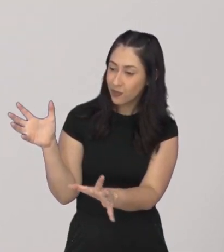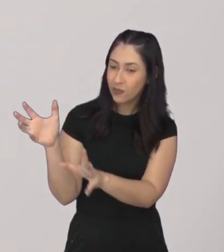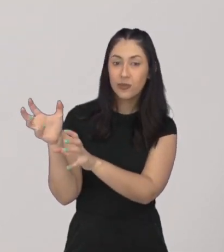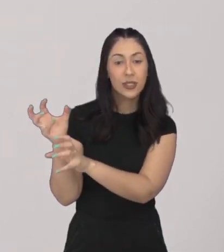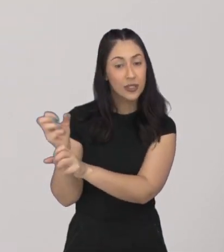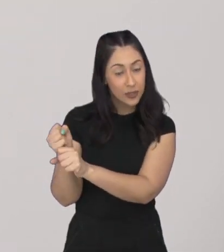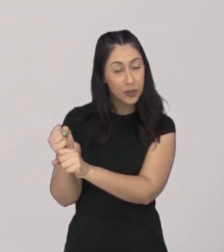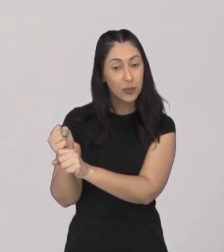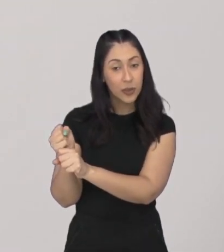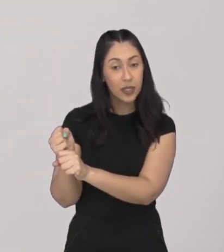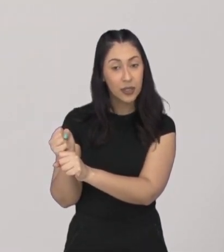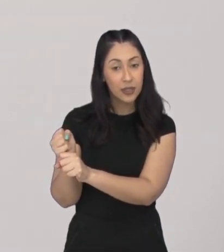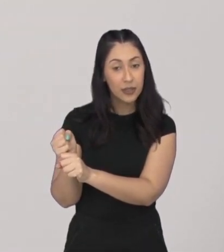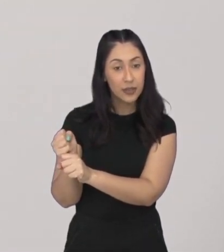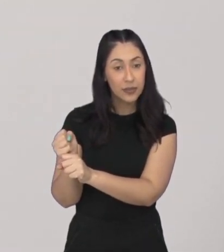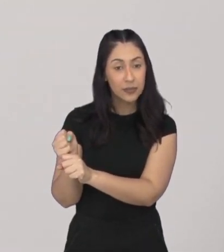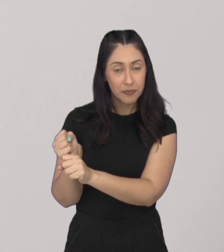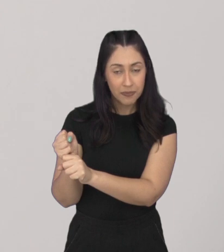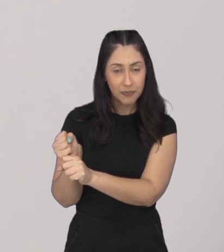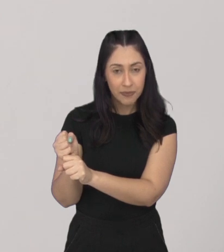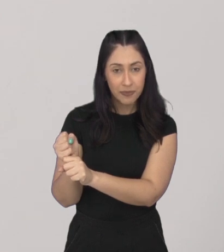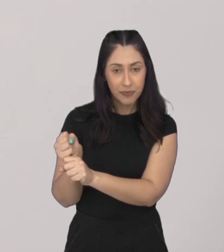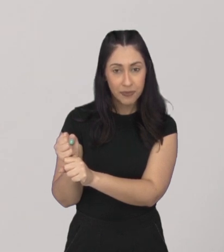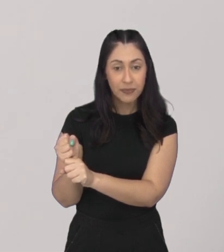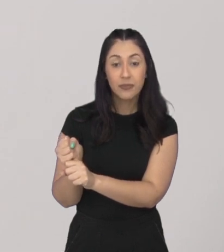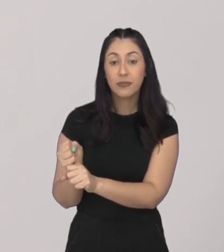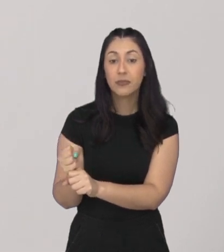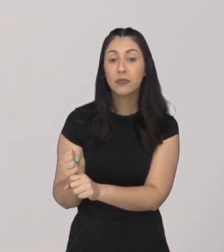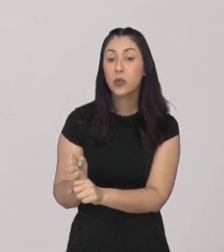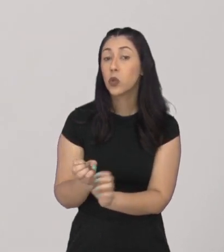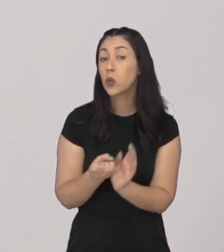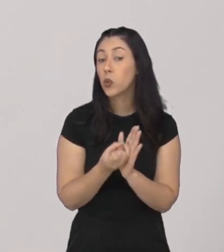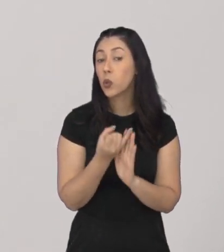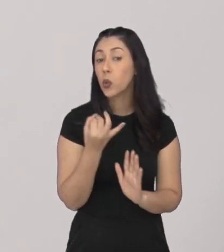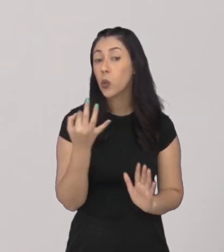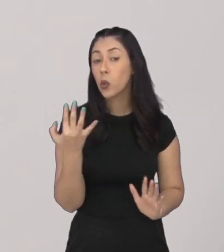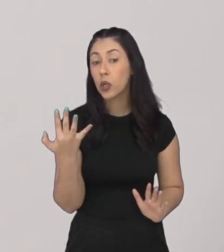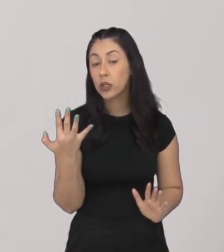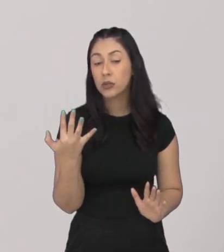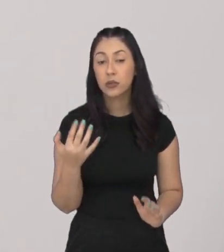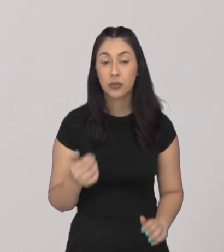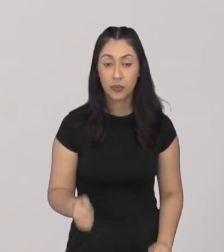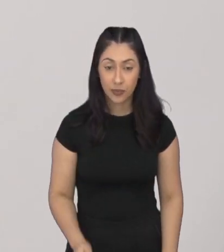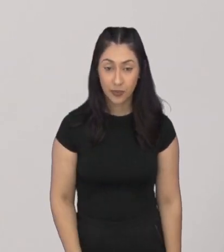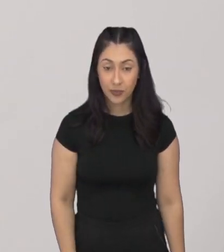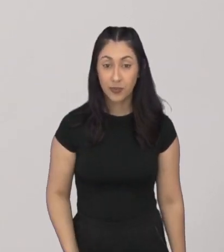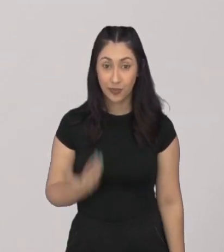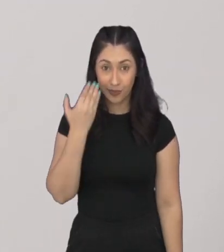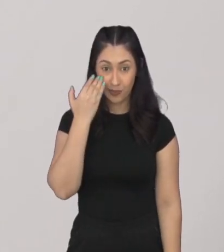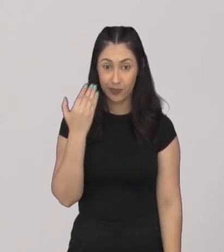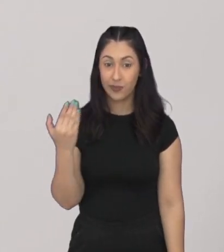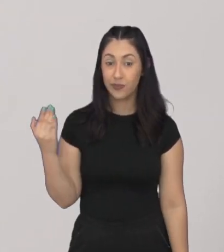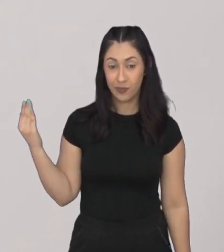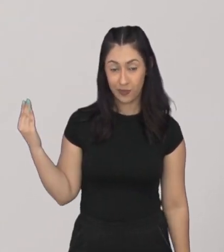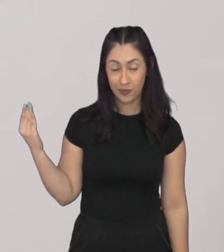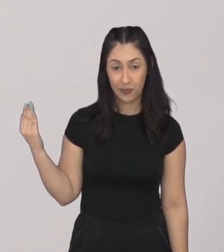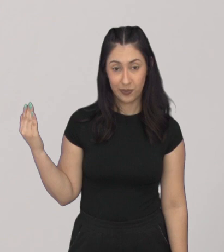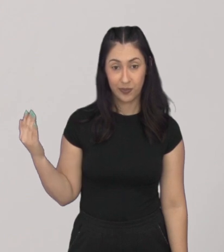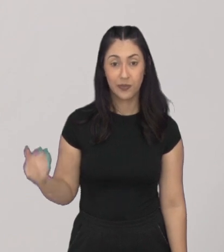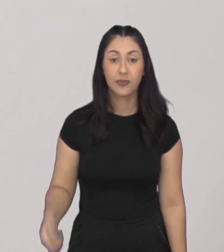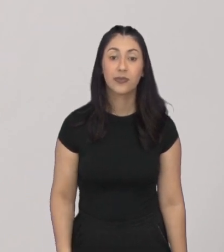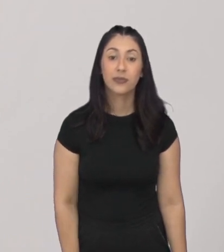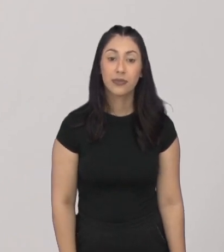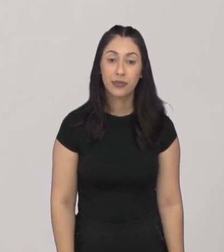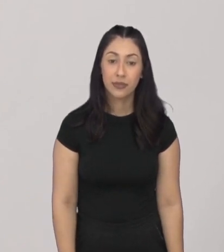magnésio, né? A gente faz aqui a soma desses primeiro, antes de subtrair a água, na qual a gente tem aqui 3 mais 8, a gente vai ter 11, então sobe